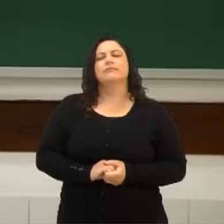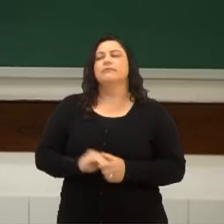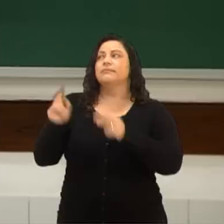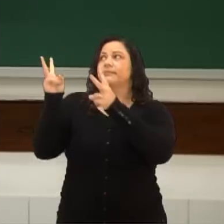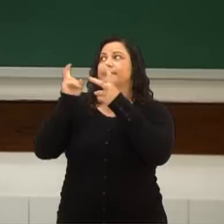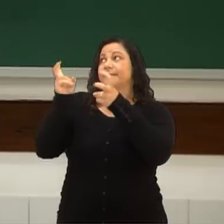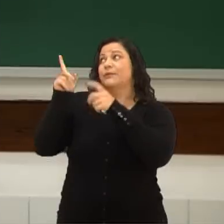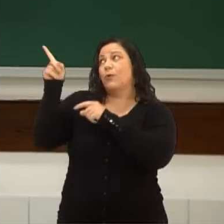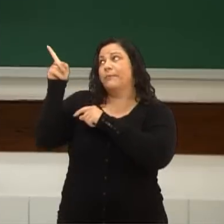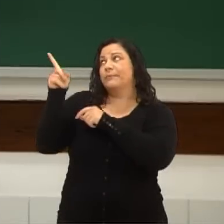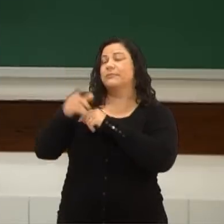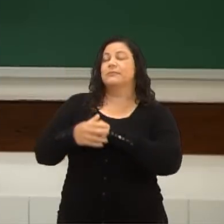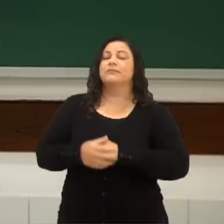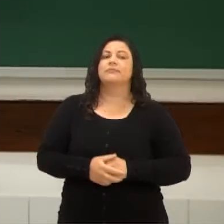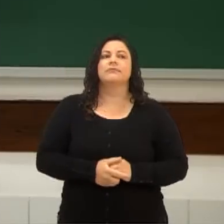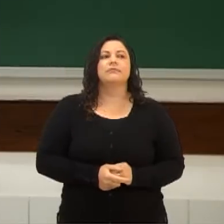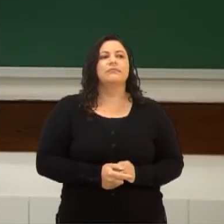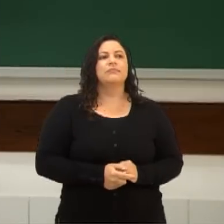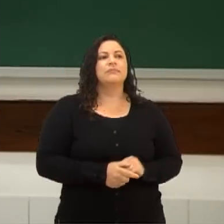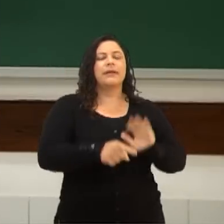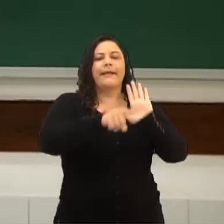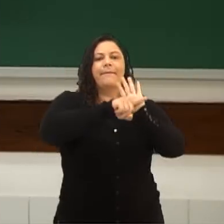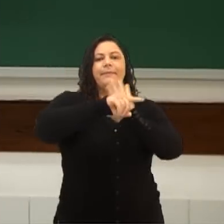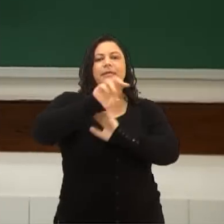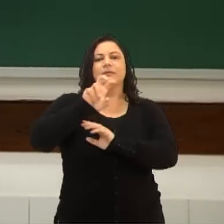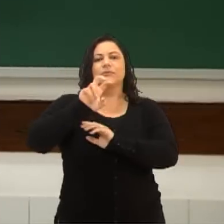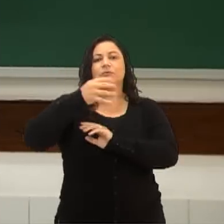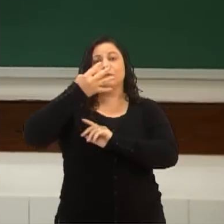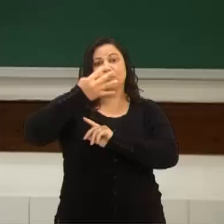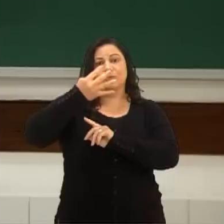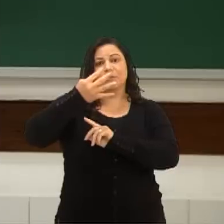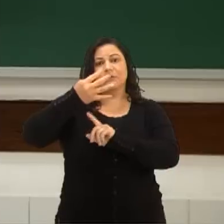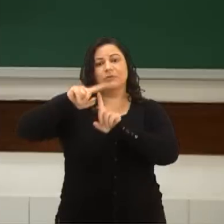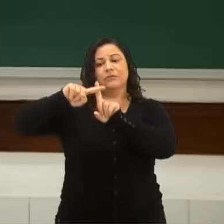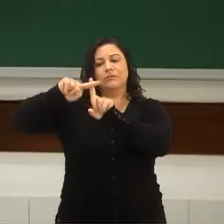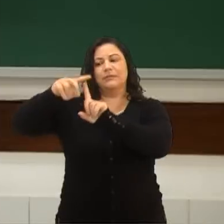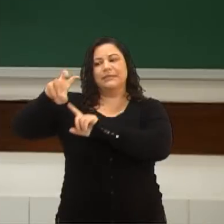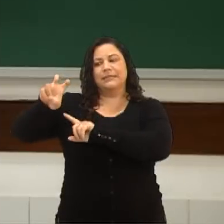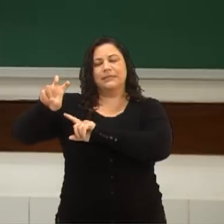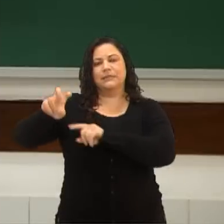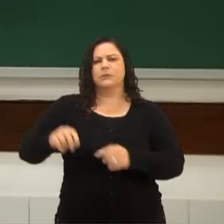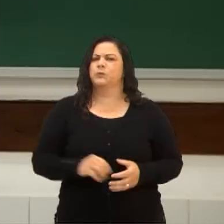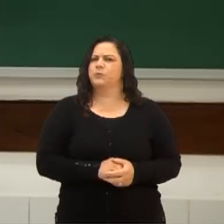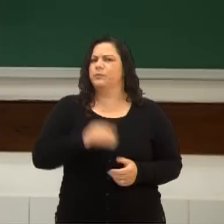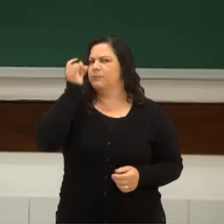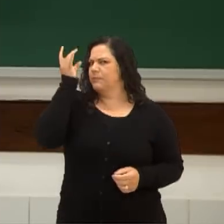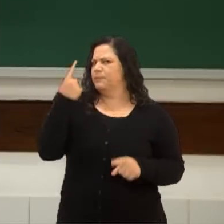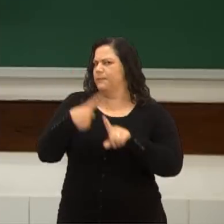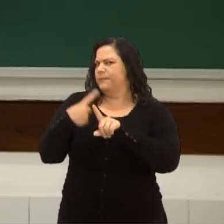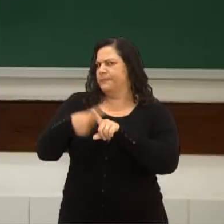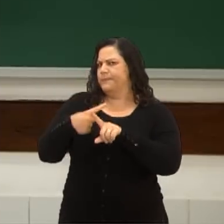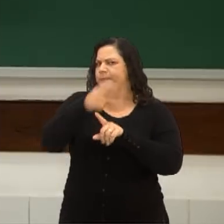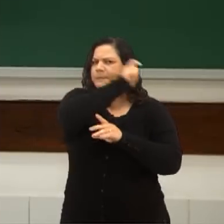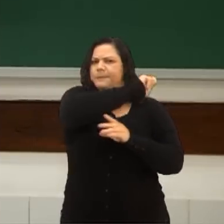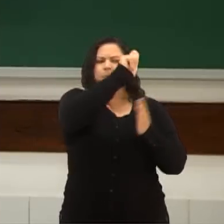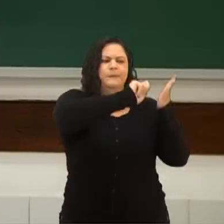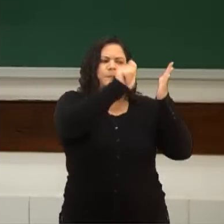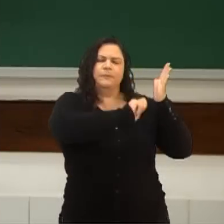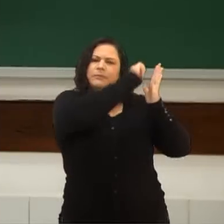aqui. Menos 4 mais 5. Bem tranquila essa conta, né? Mas por que eu vim para o quadro? Por